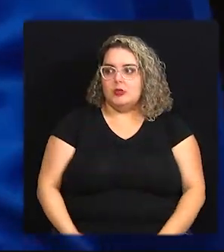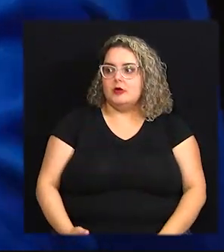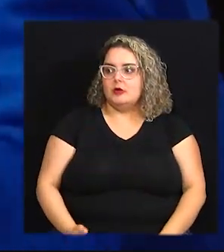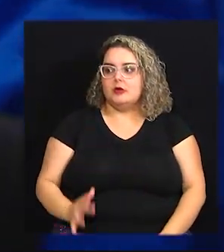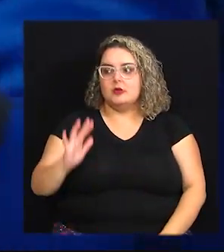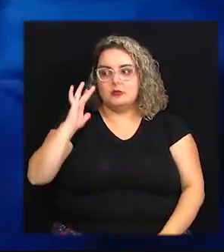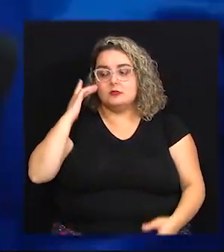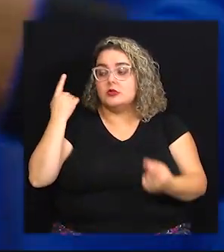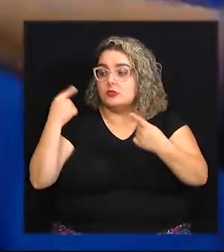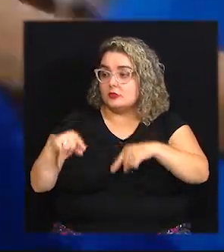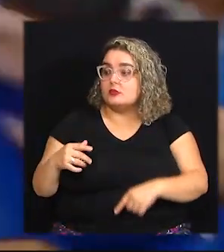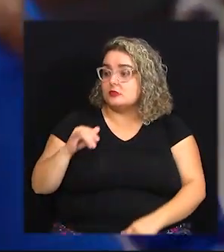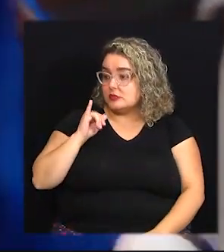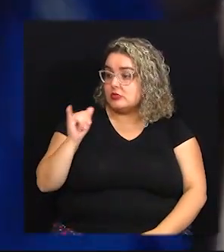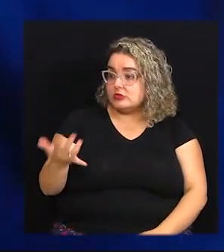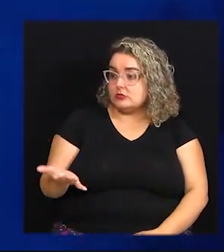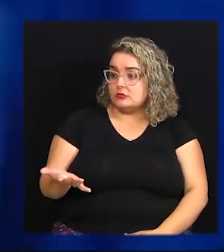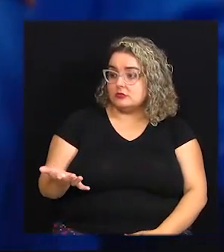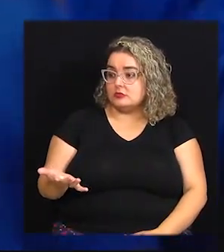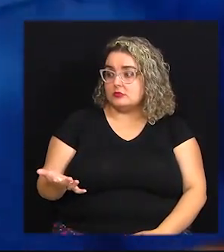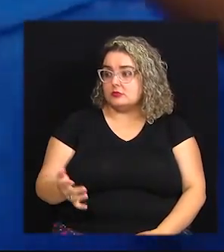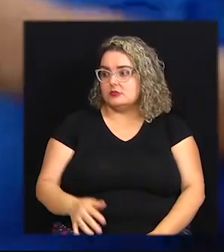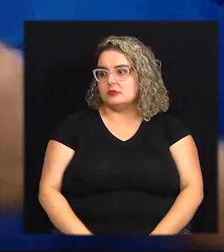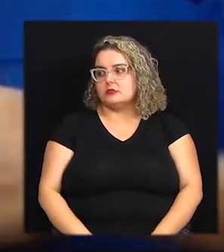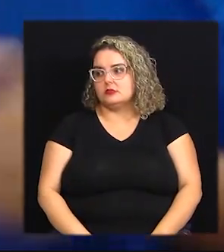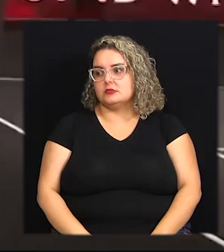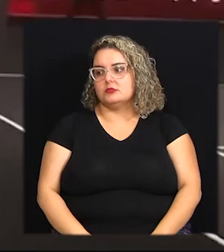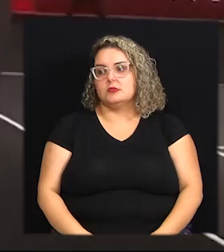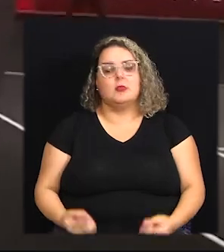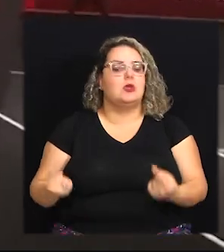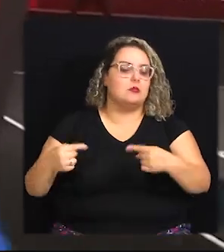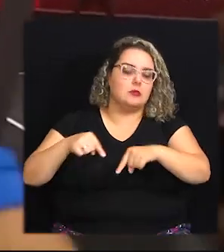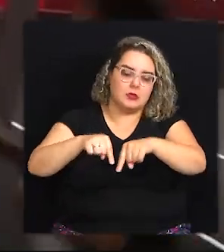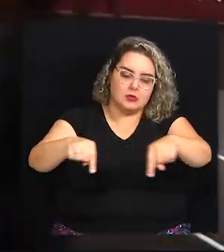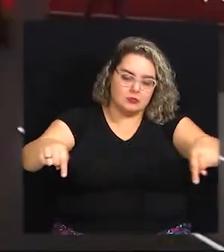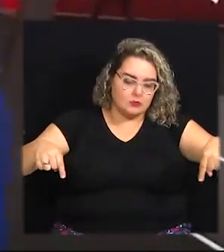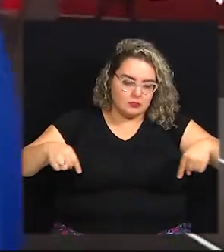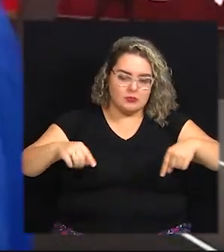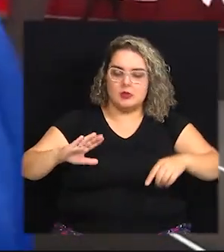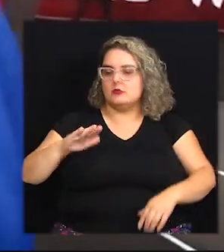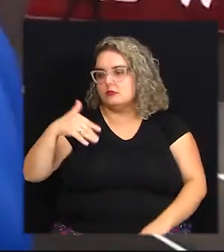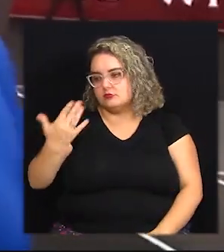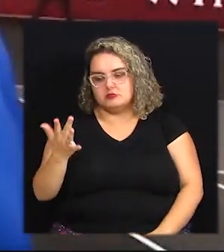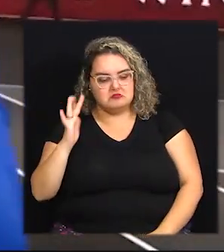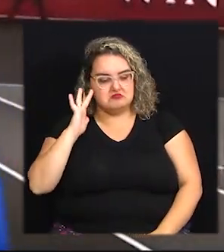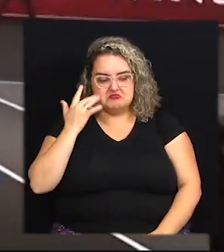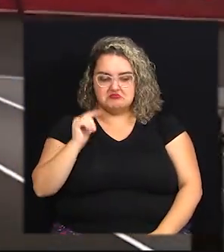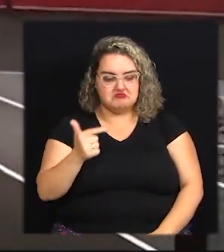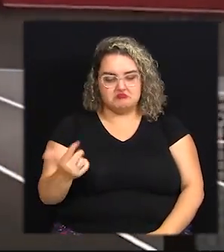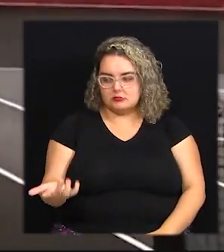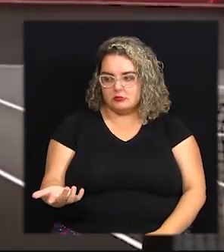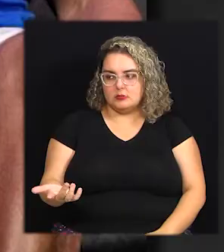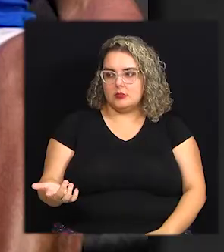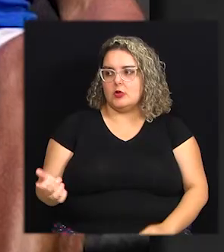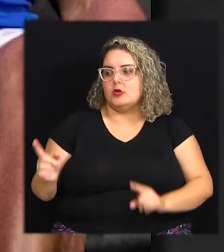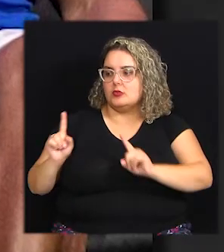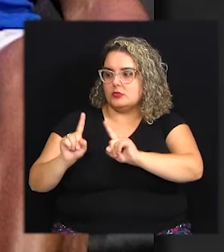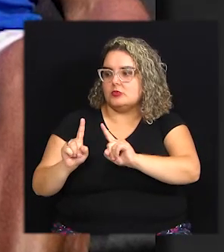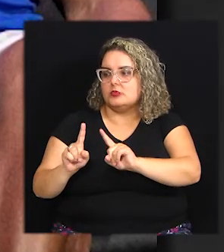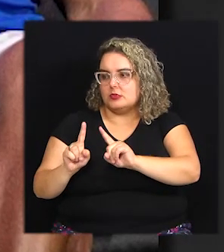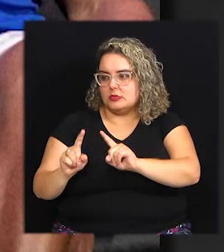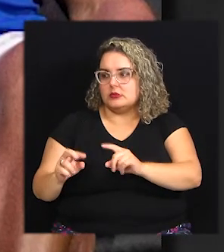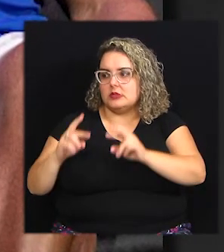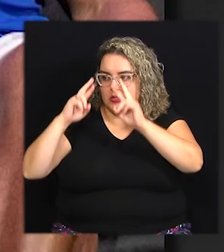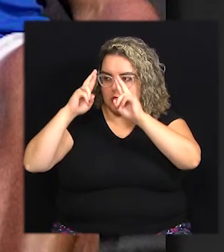acho que foi a maior rivalidade, mas como você disse, eles são rivais em quadra, mas fora de quadra eu acho que não tem essa, assim, os dois se